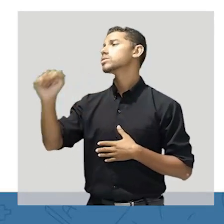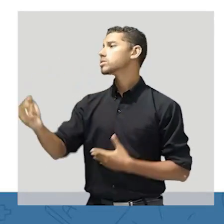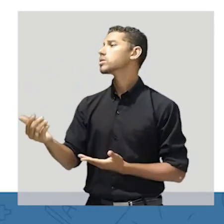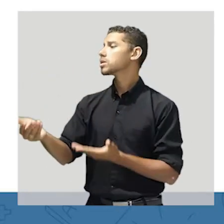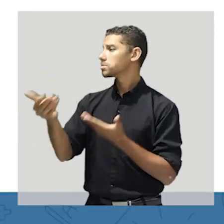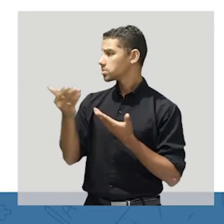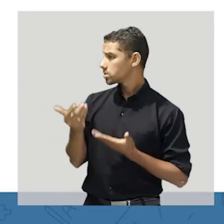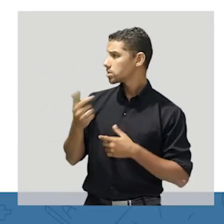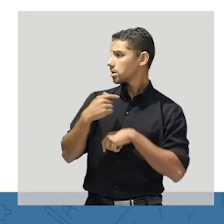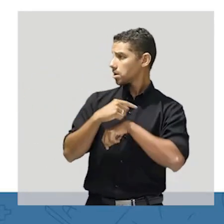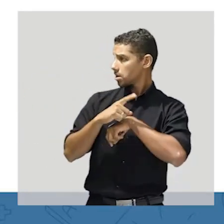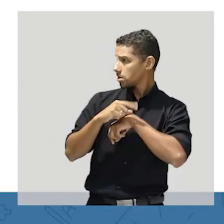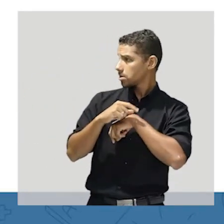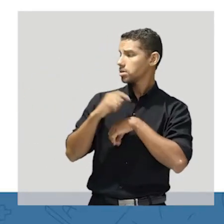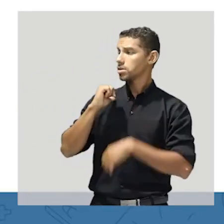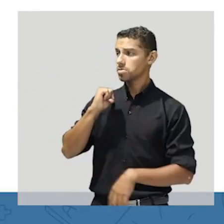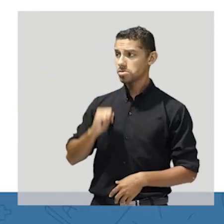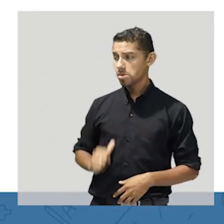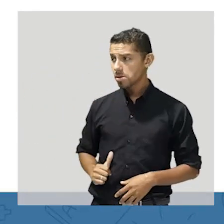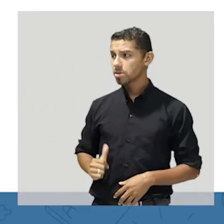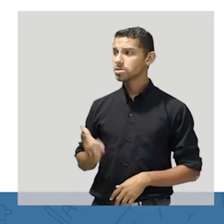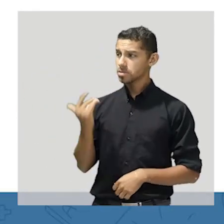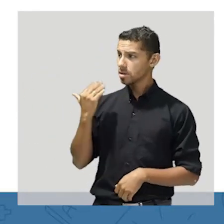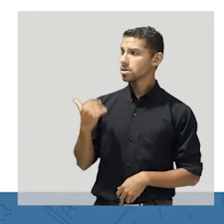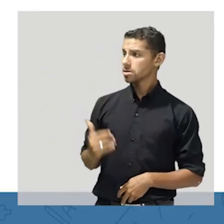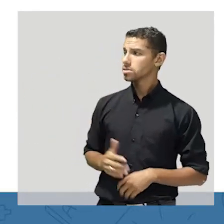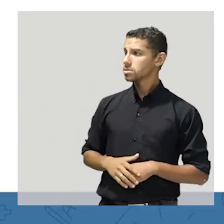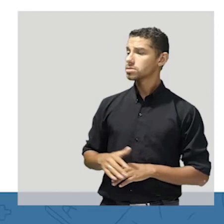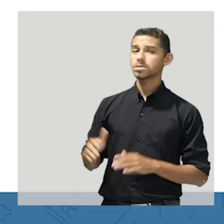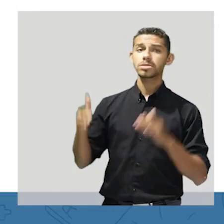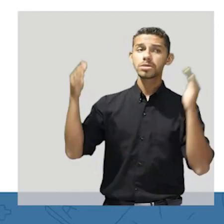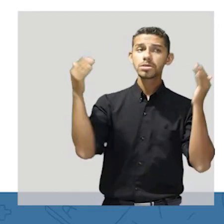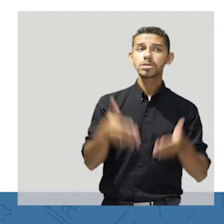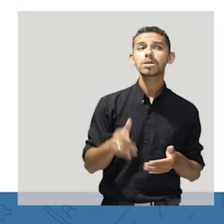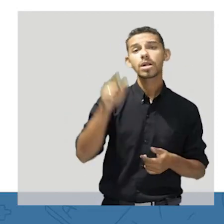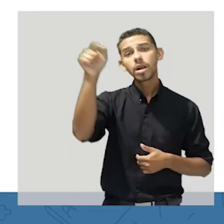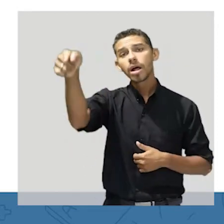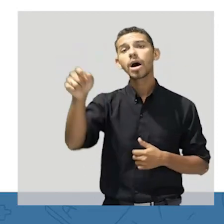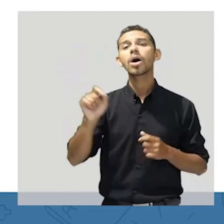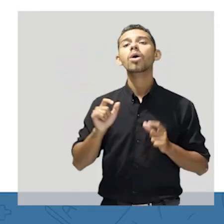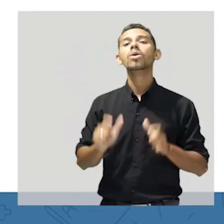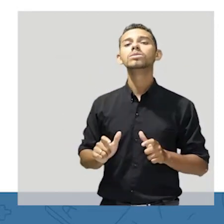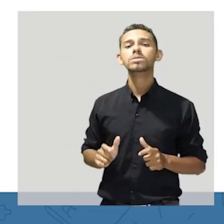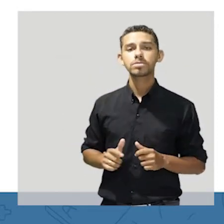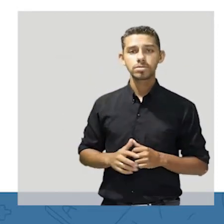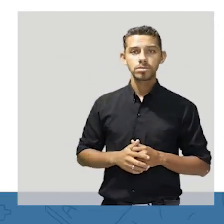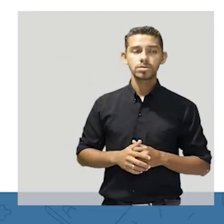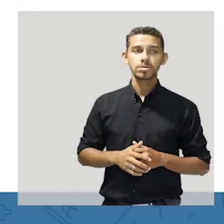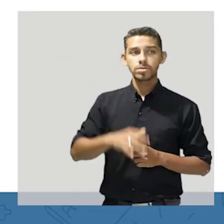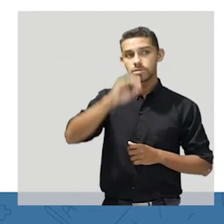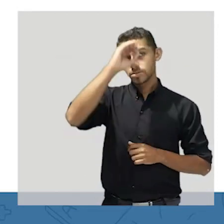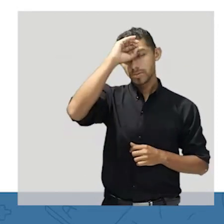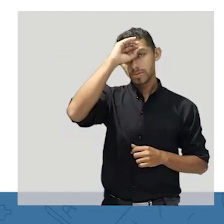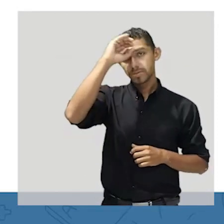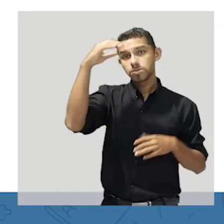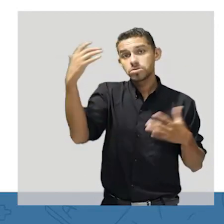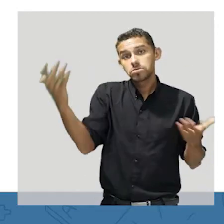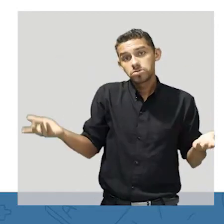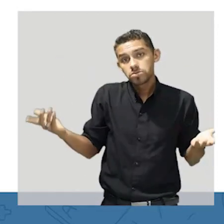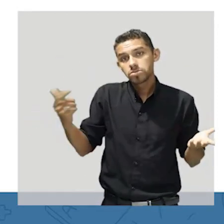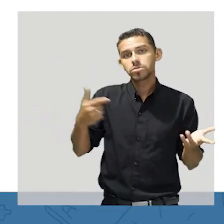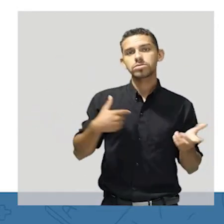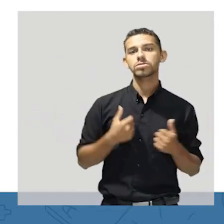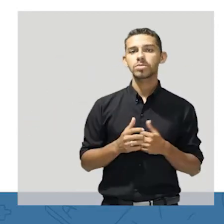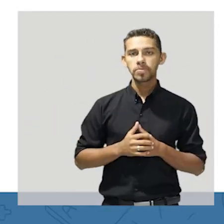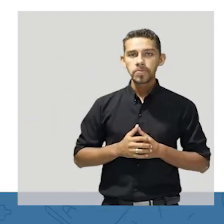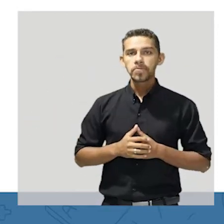para mim ele traz bolsa desde cedo ele disse que ele ia chegar lá onde e inocentemente o eu lírico que